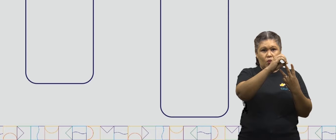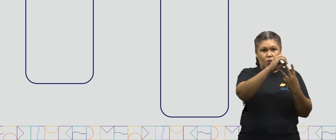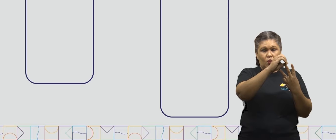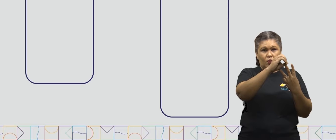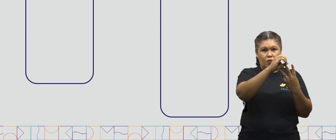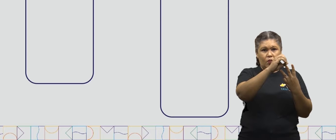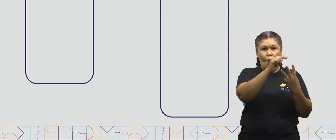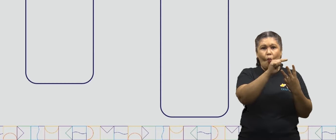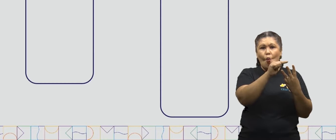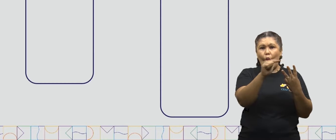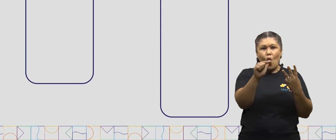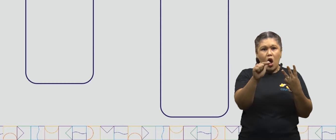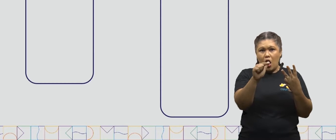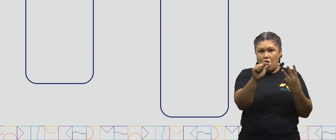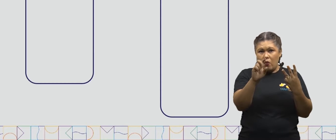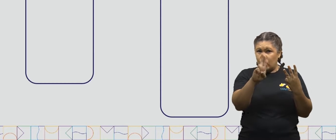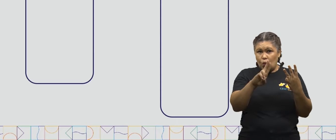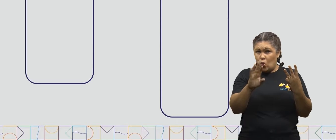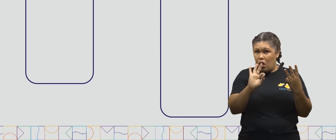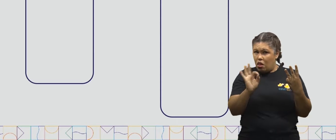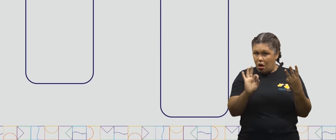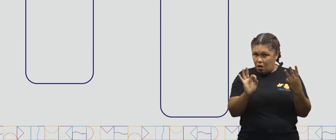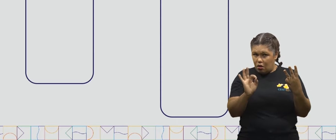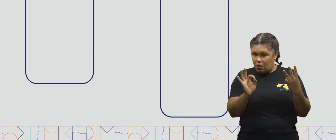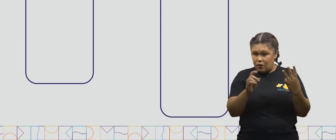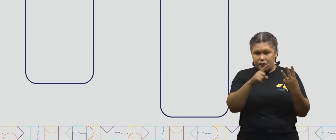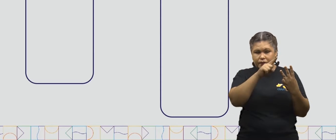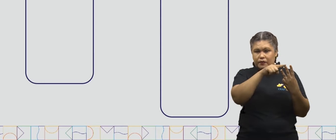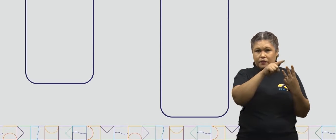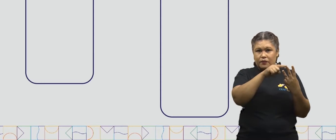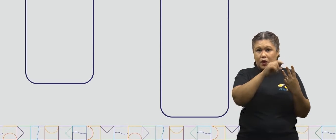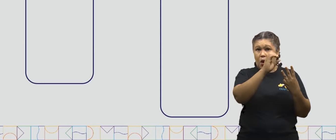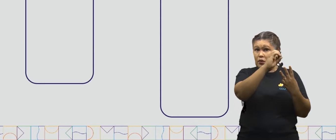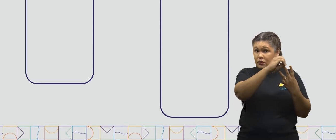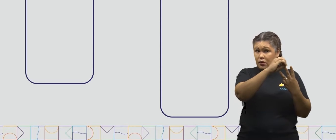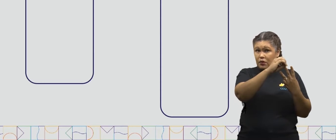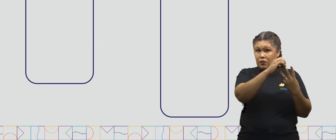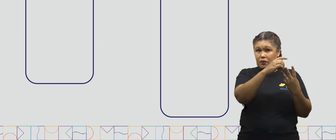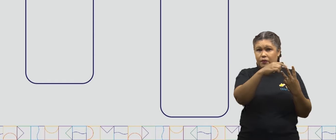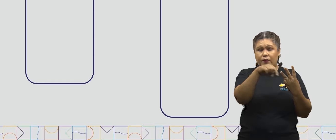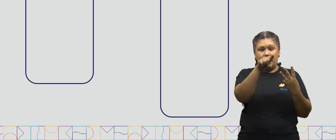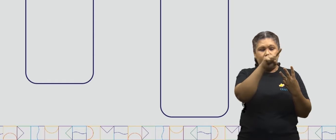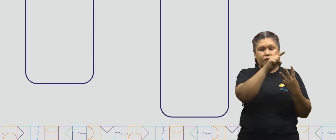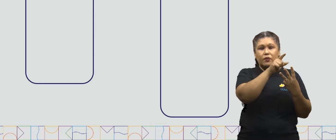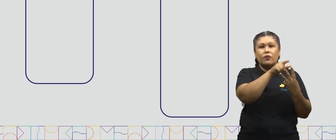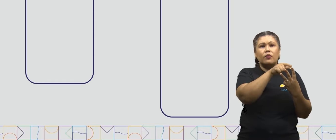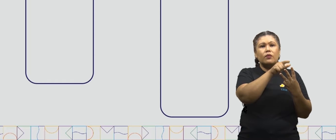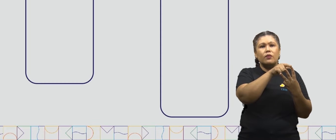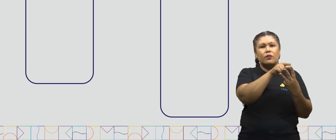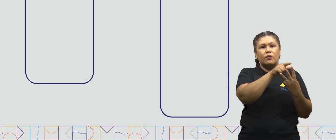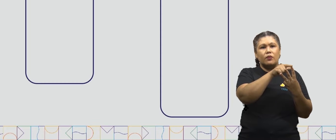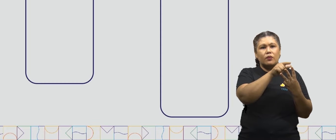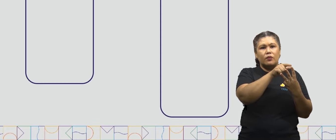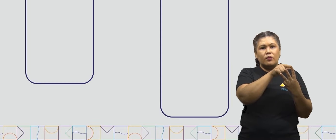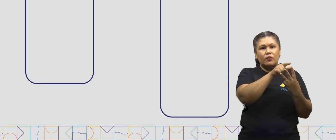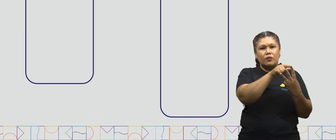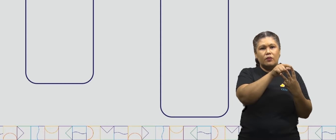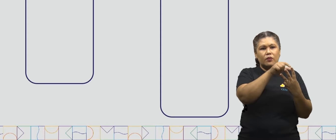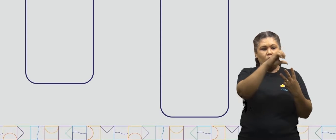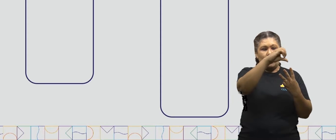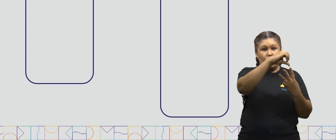na dezena, nós não vamos ter nenhuma barra. E nós